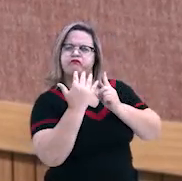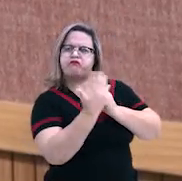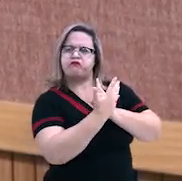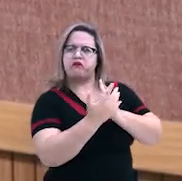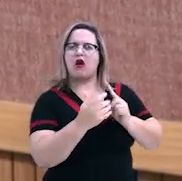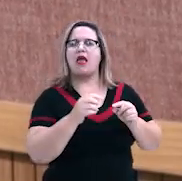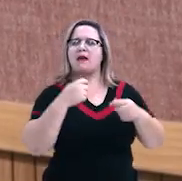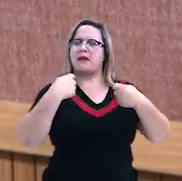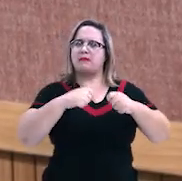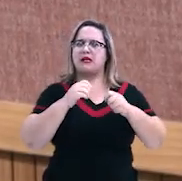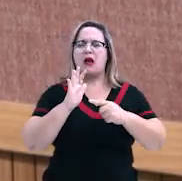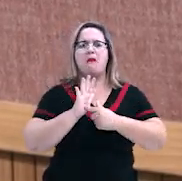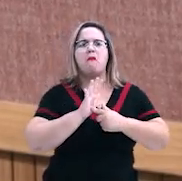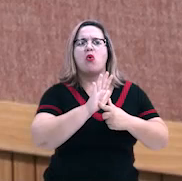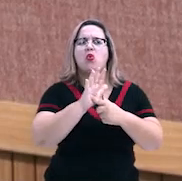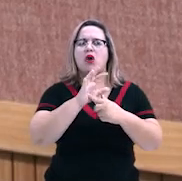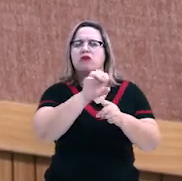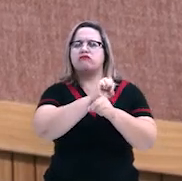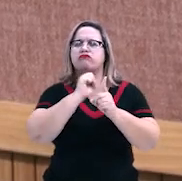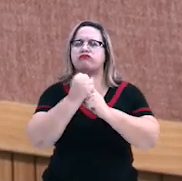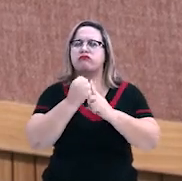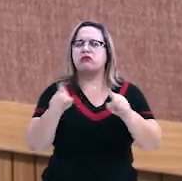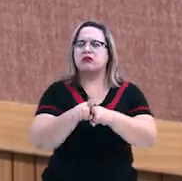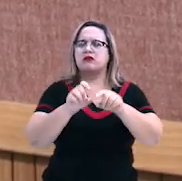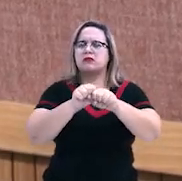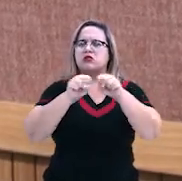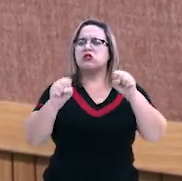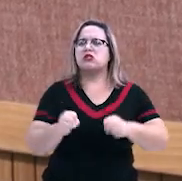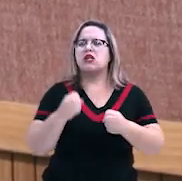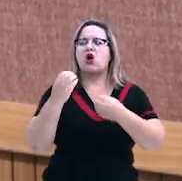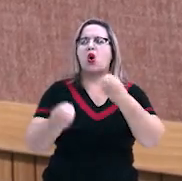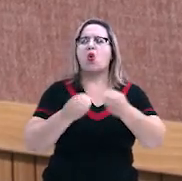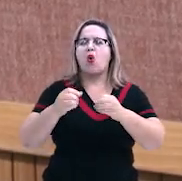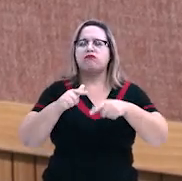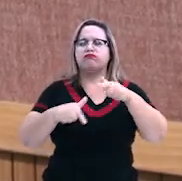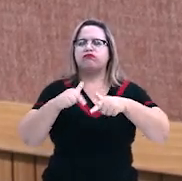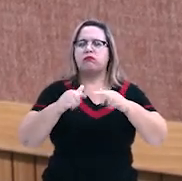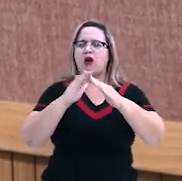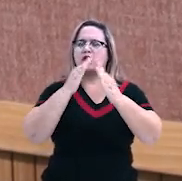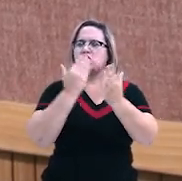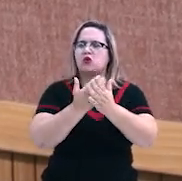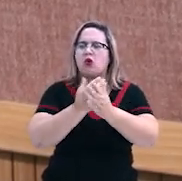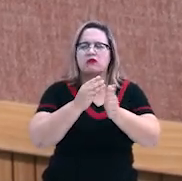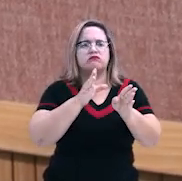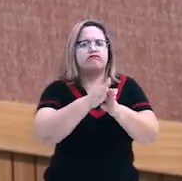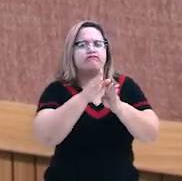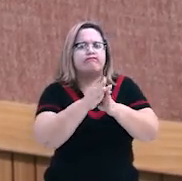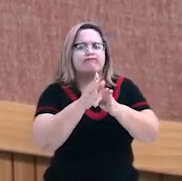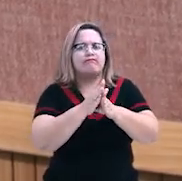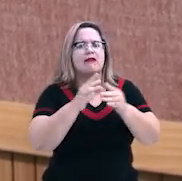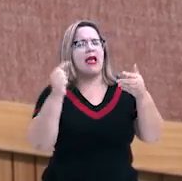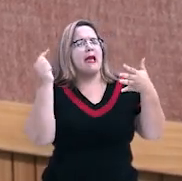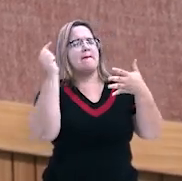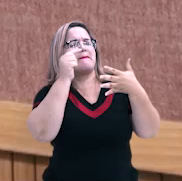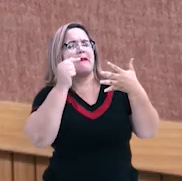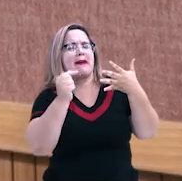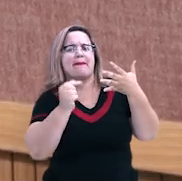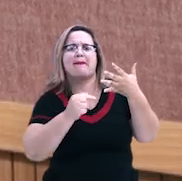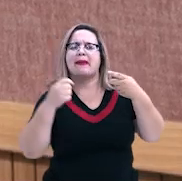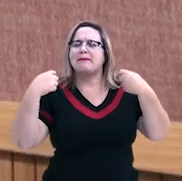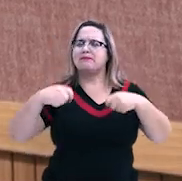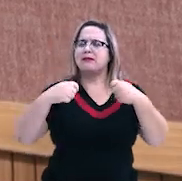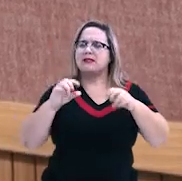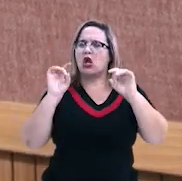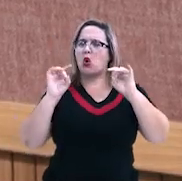tem que prestar contas principalmente para a sociedade e para o nosso sistema, que funciona através de um colégio, de um conselho, das metas que devem